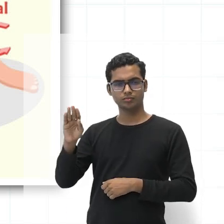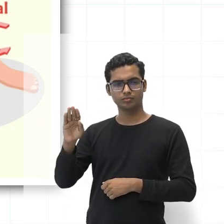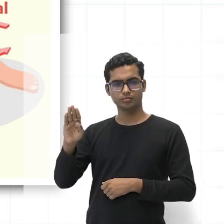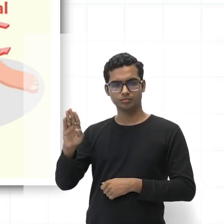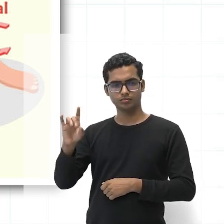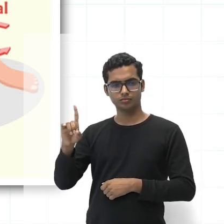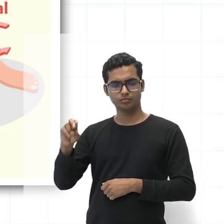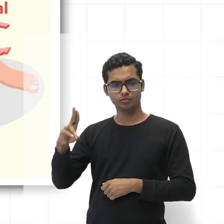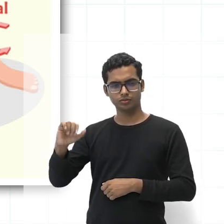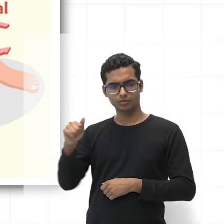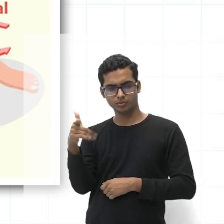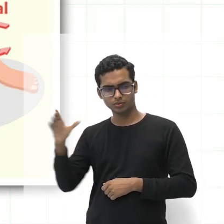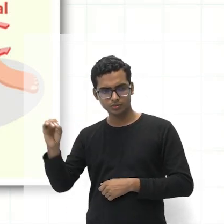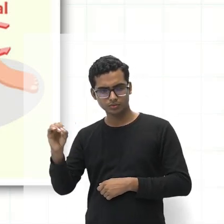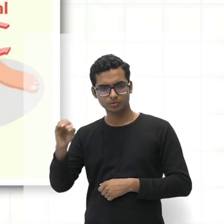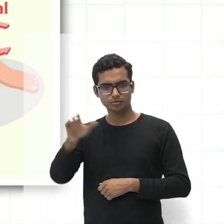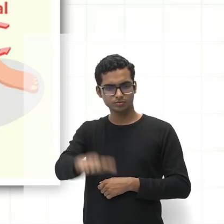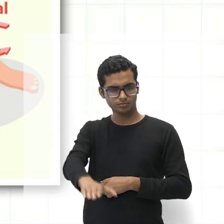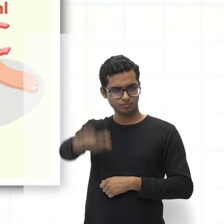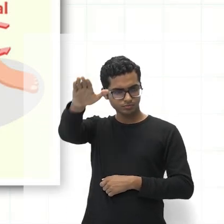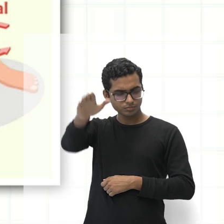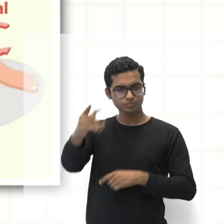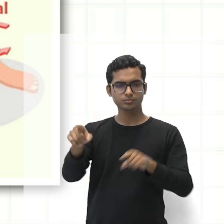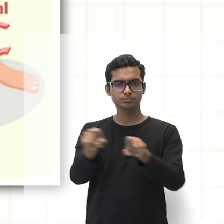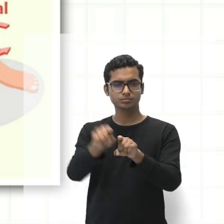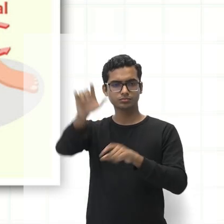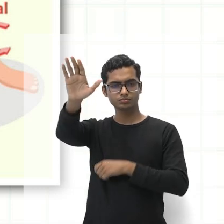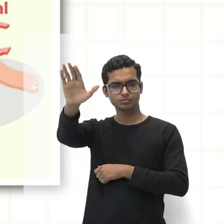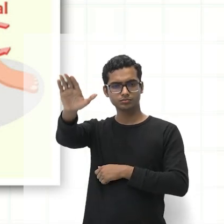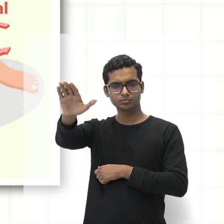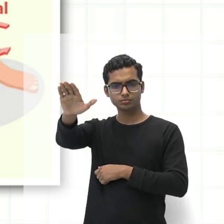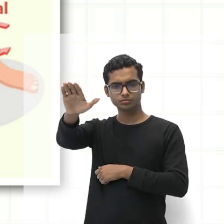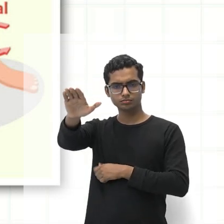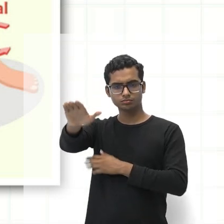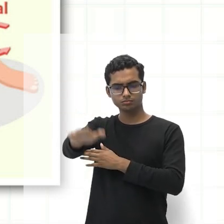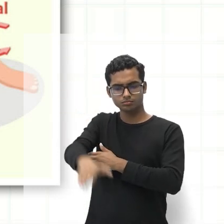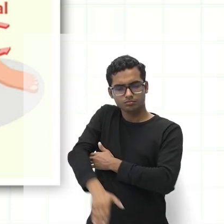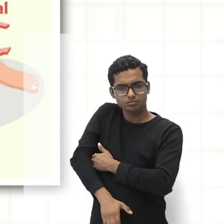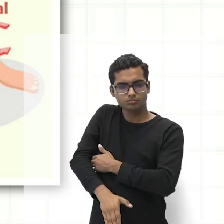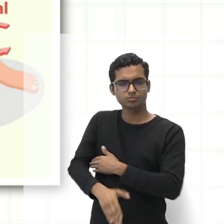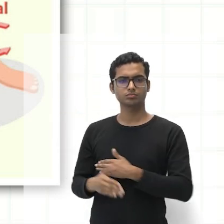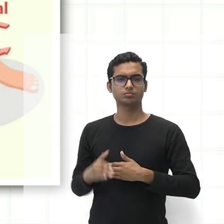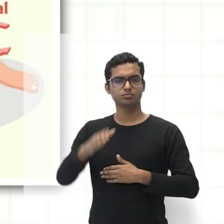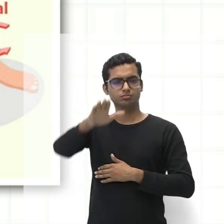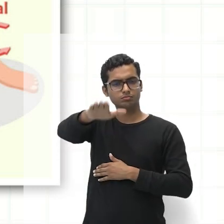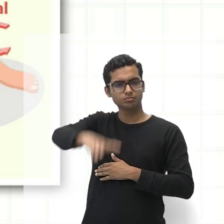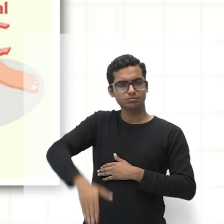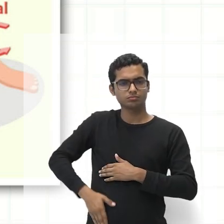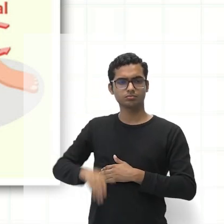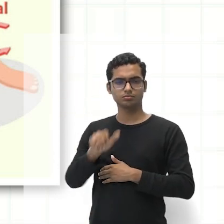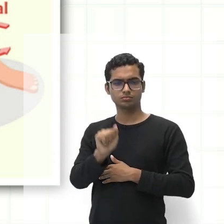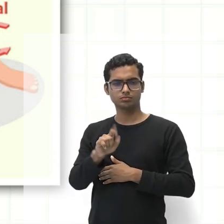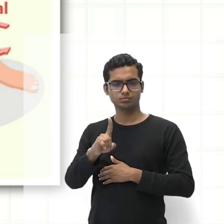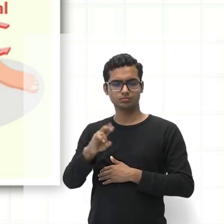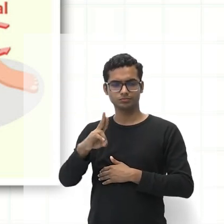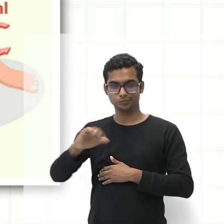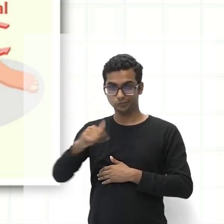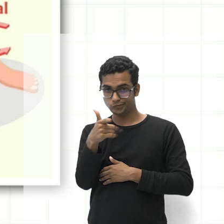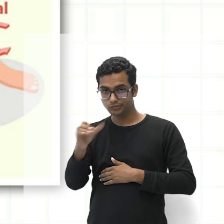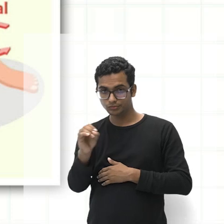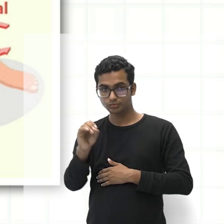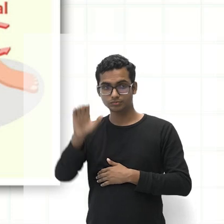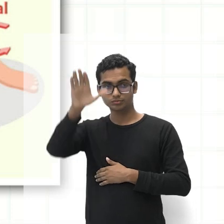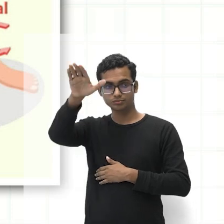retornou, adução, quanto também com a sua perna. Ao mesmo movimento, afastou,